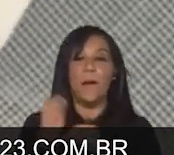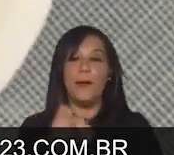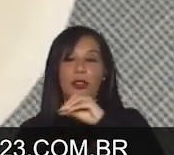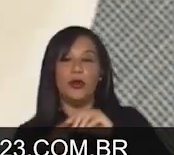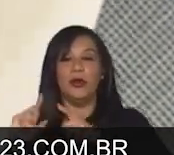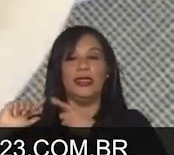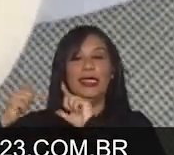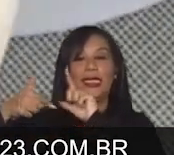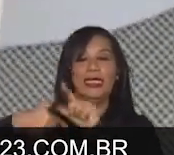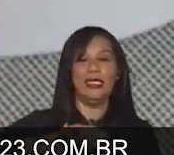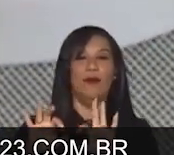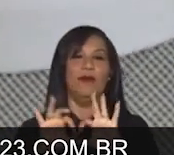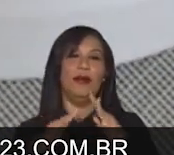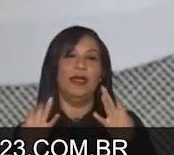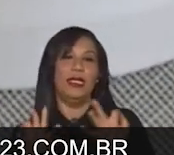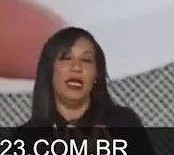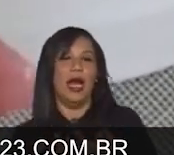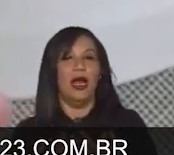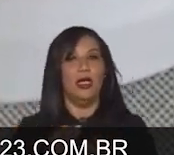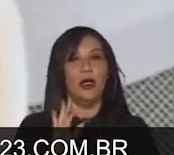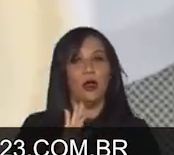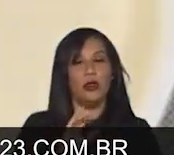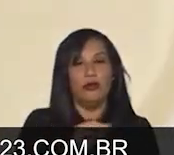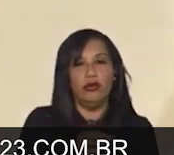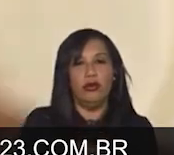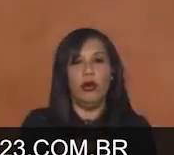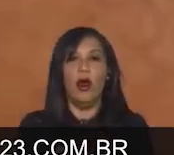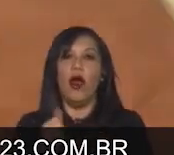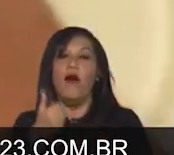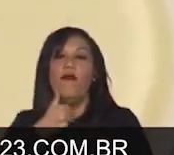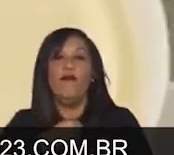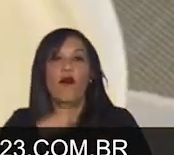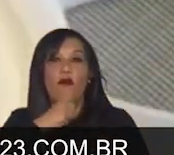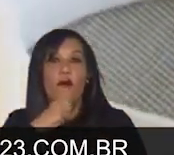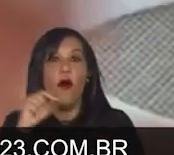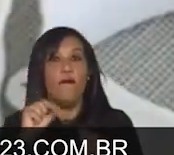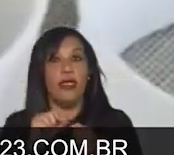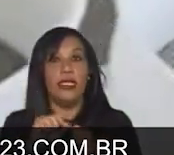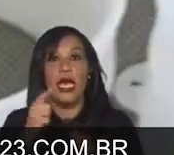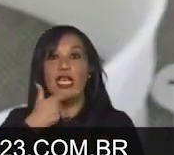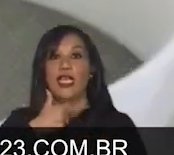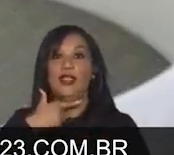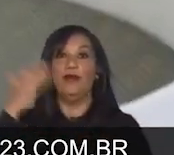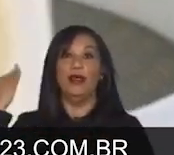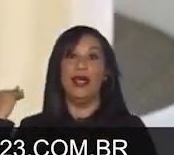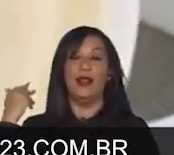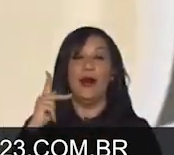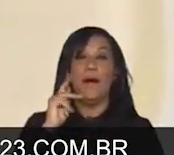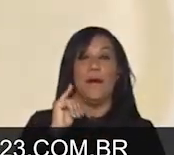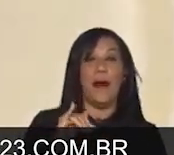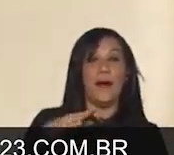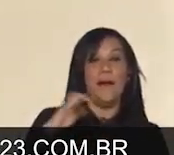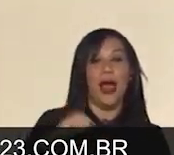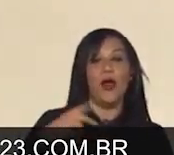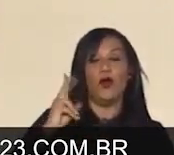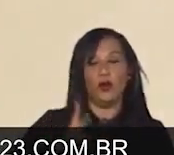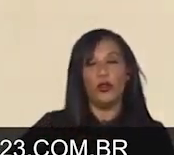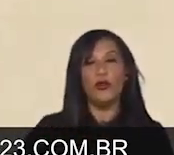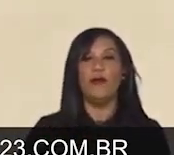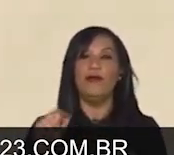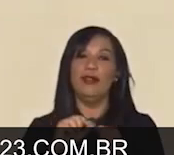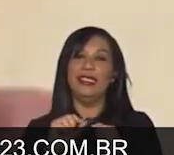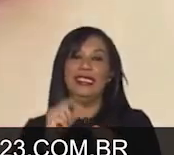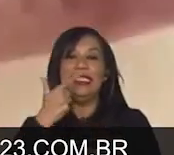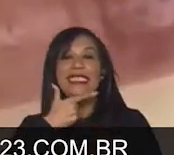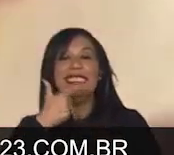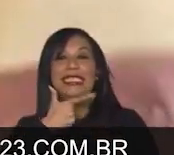tradição familiar e muito cuidado. Meus avós faziam queijo, né? Aí meus pais continuam fazendo, só que